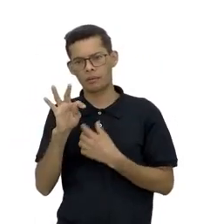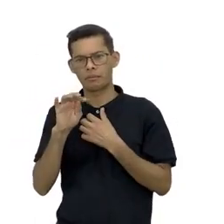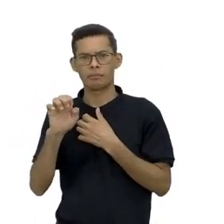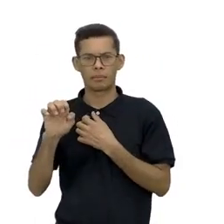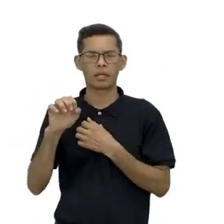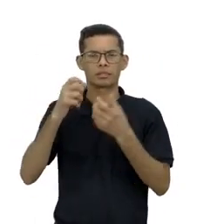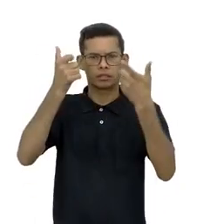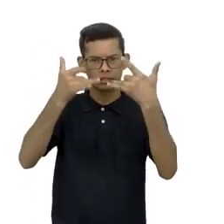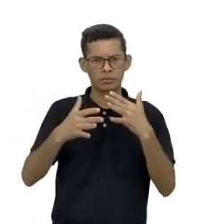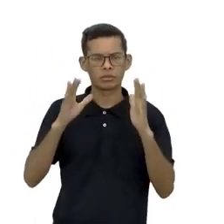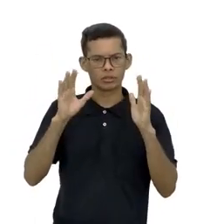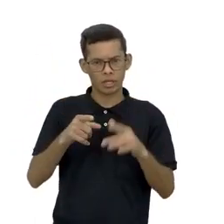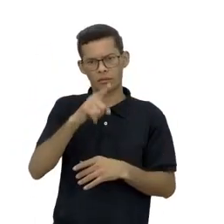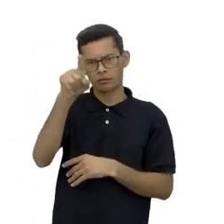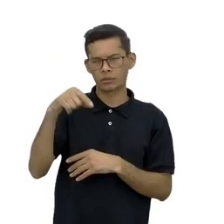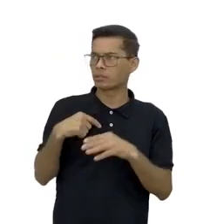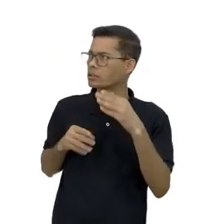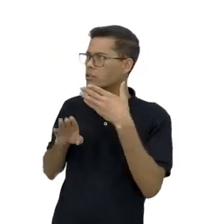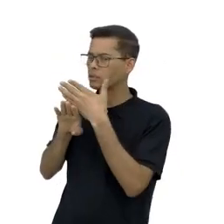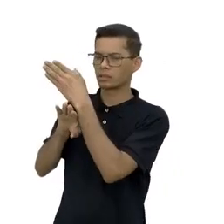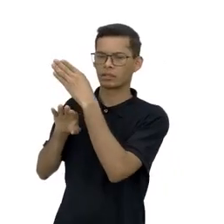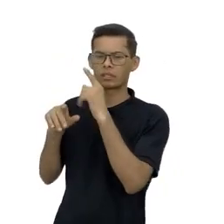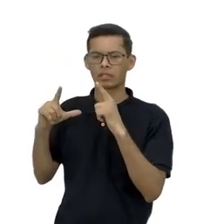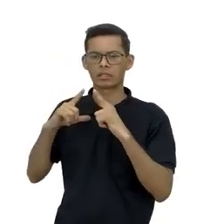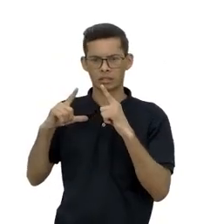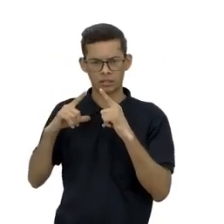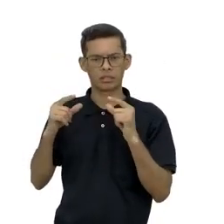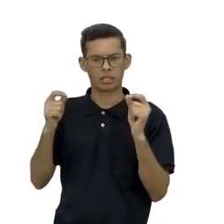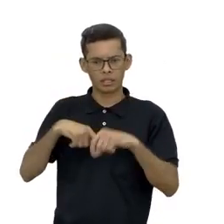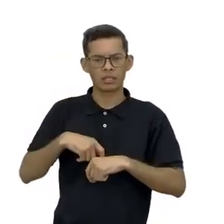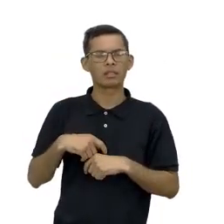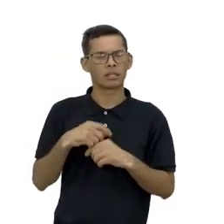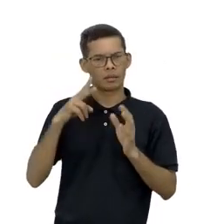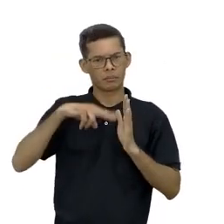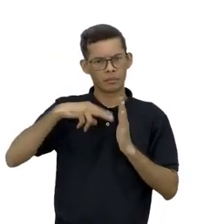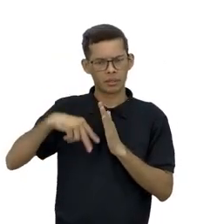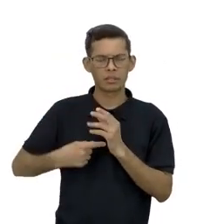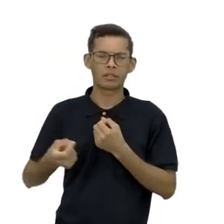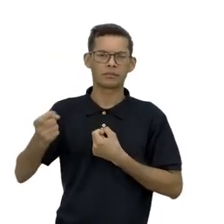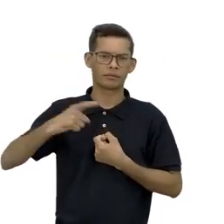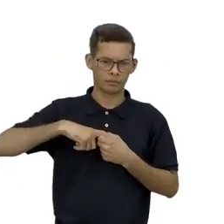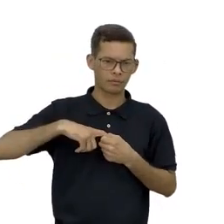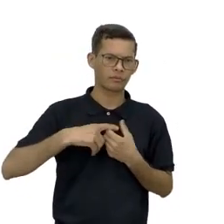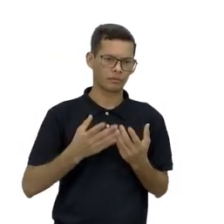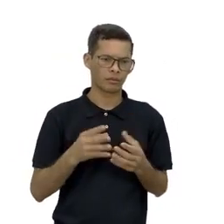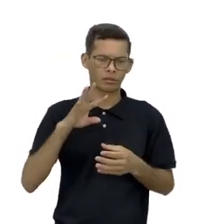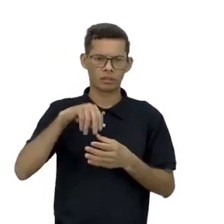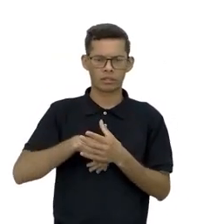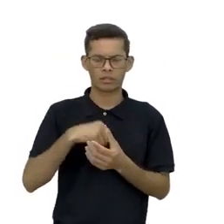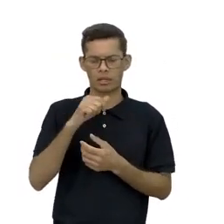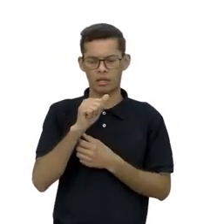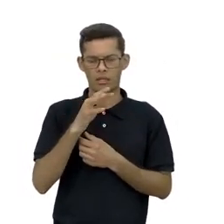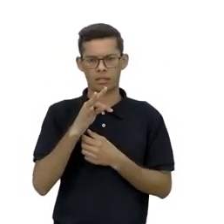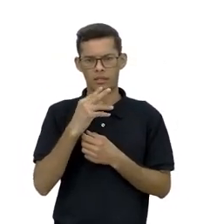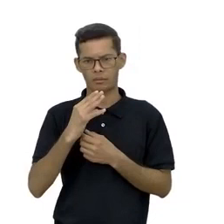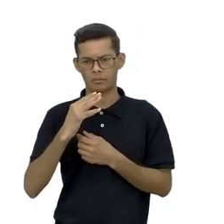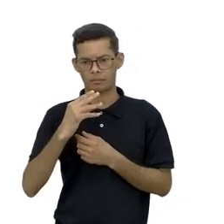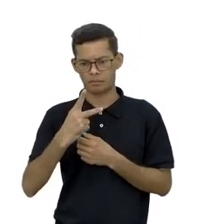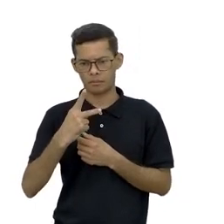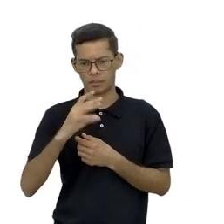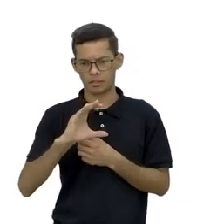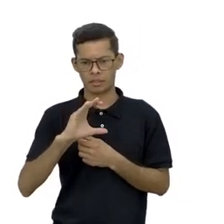vocês têm acesso por meio desse PPT para que vocês possam retomar na ATTC, né?